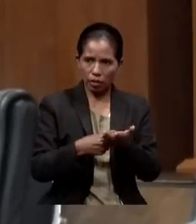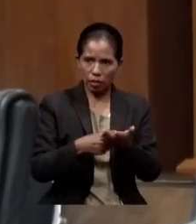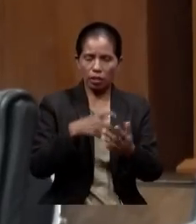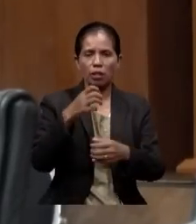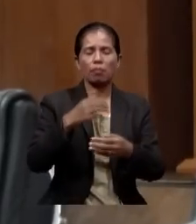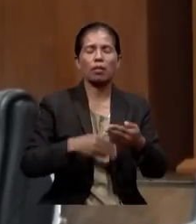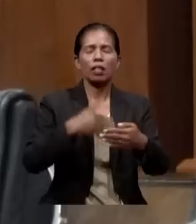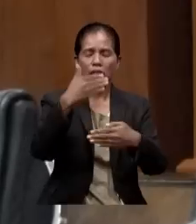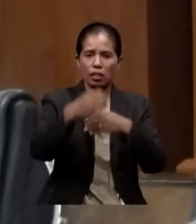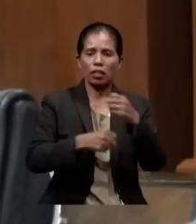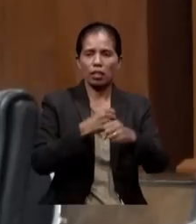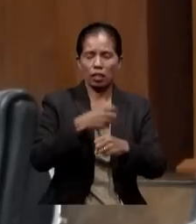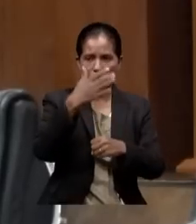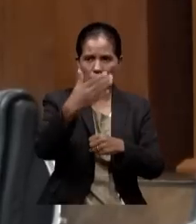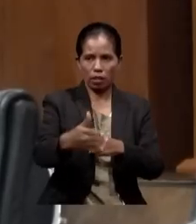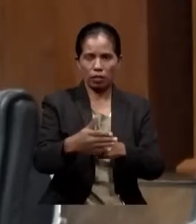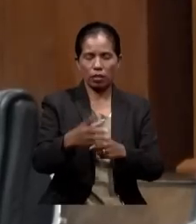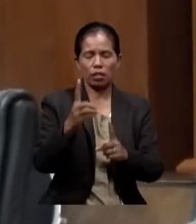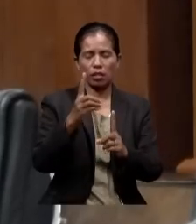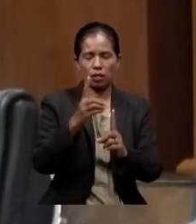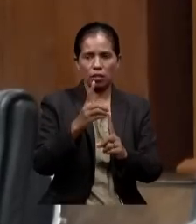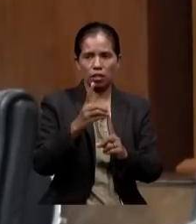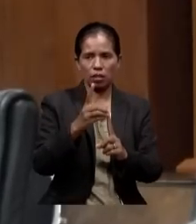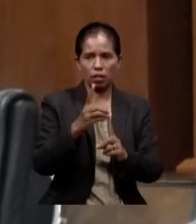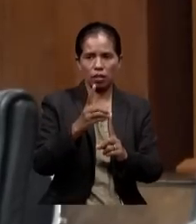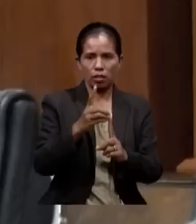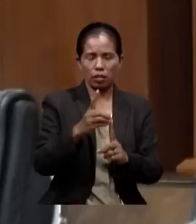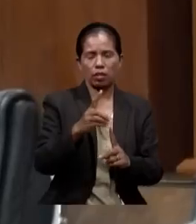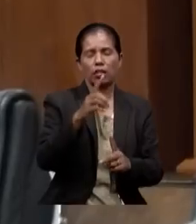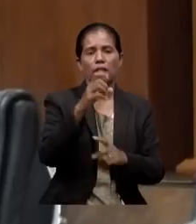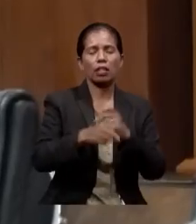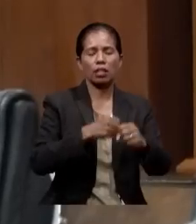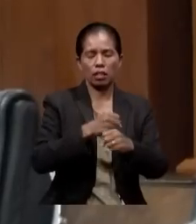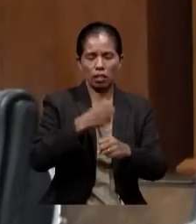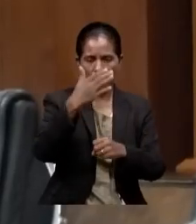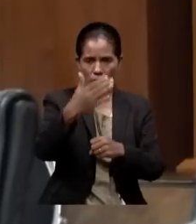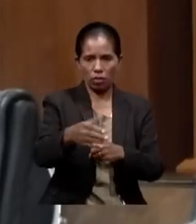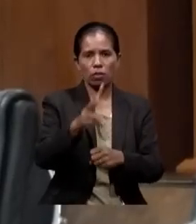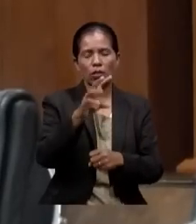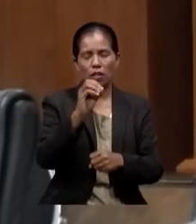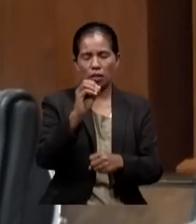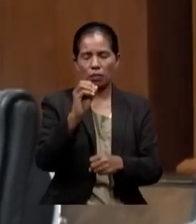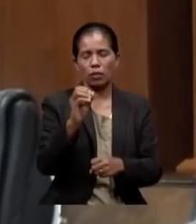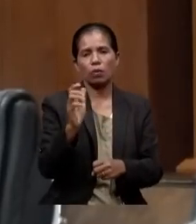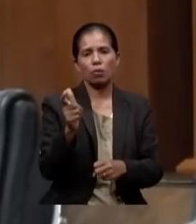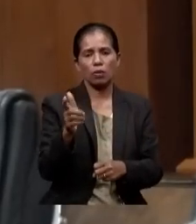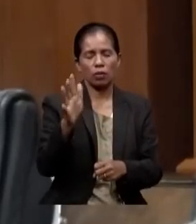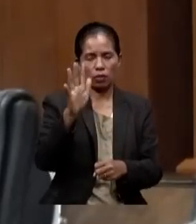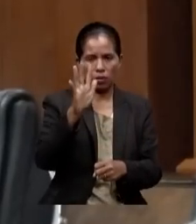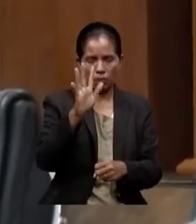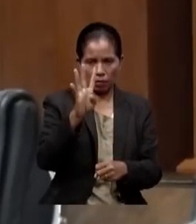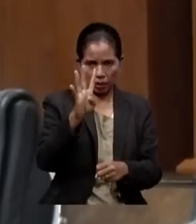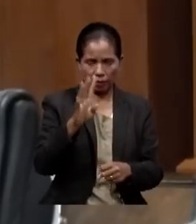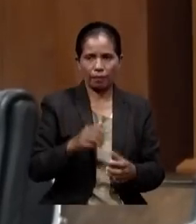oin 5 de maio 2024 ne tir decreto ne maka governo halo e oras ne iha